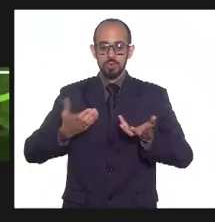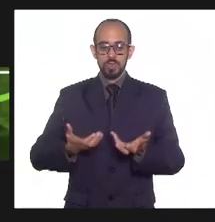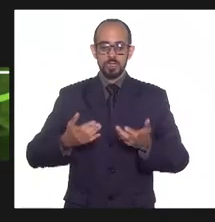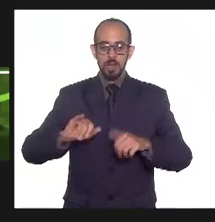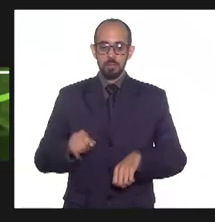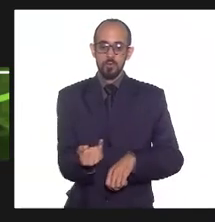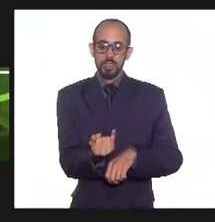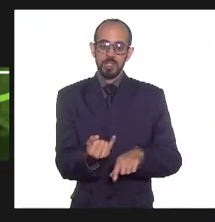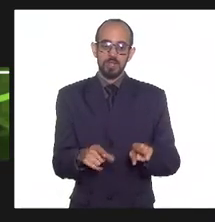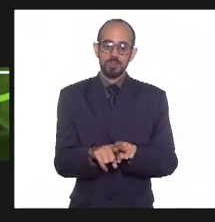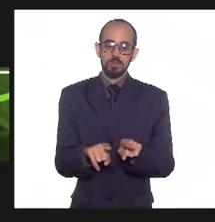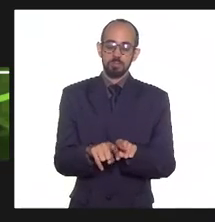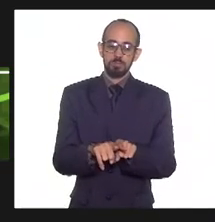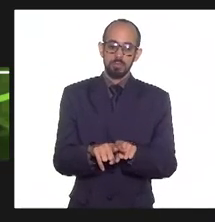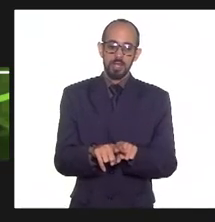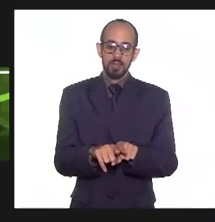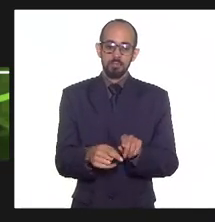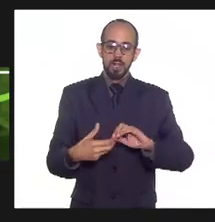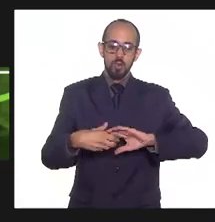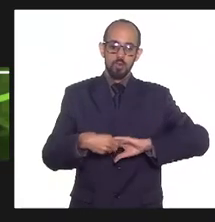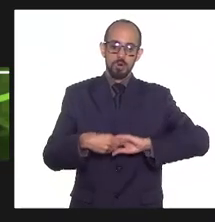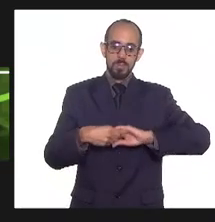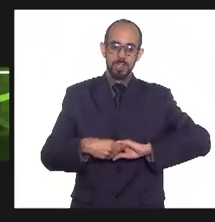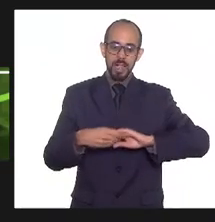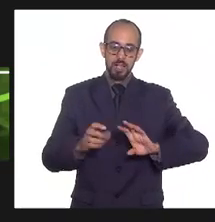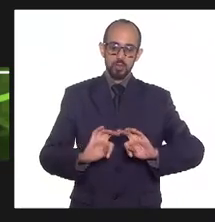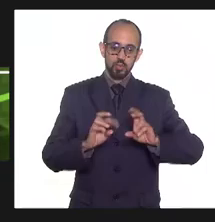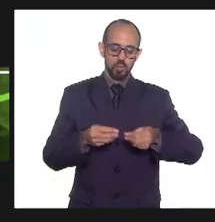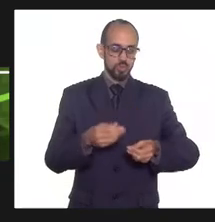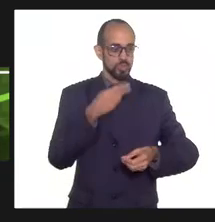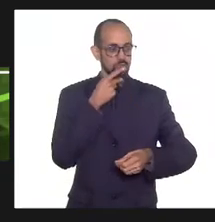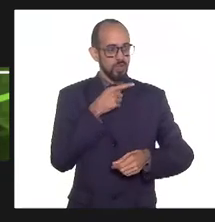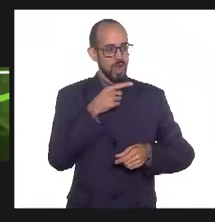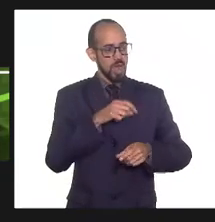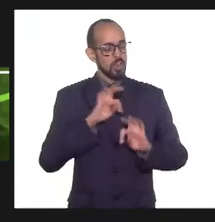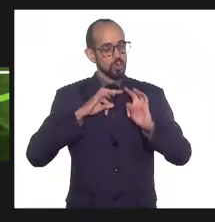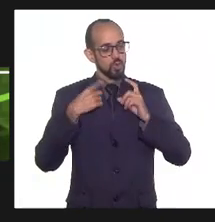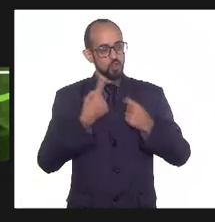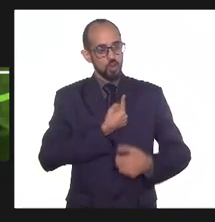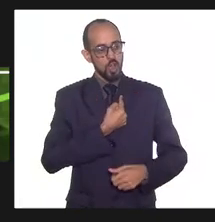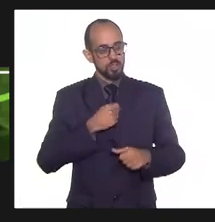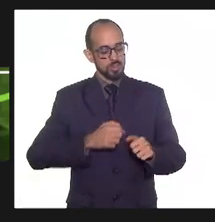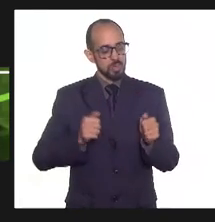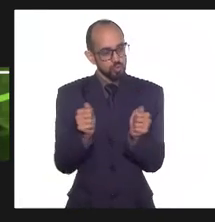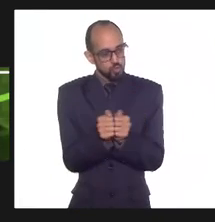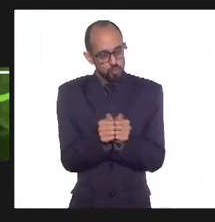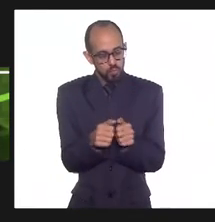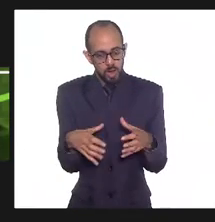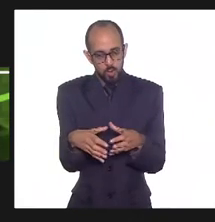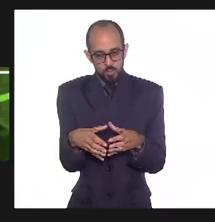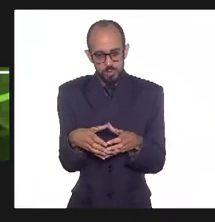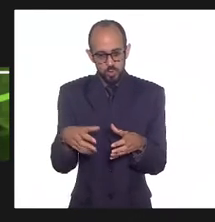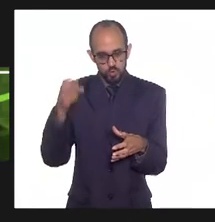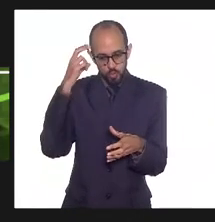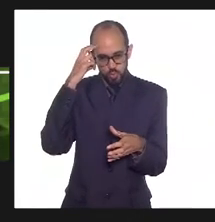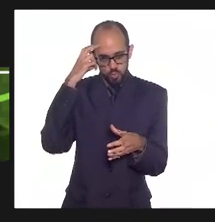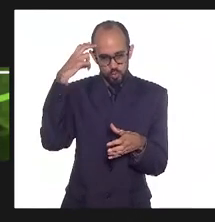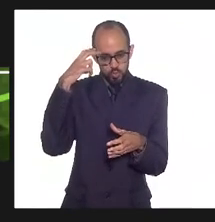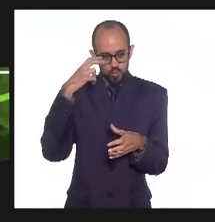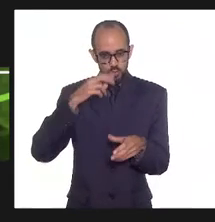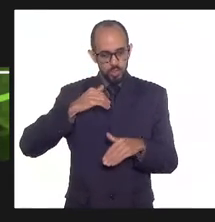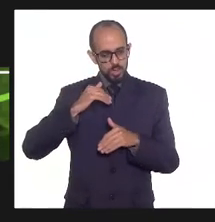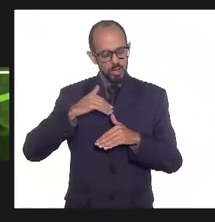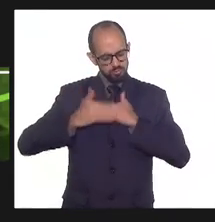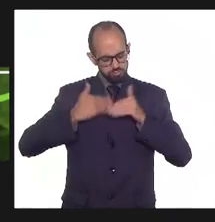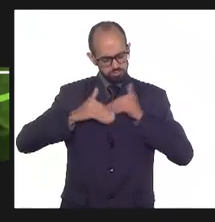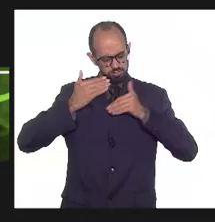para cumprimentar todos aí dizer que nós vamos estamos juntos a comissão de cultura está